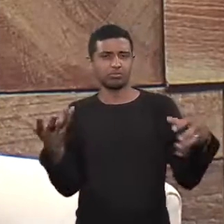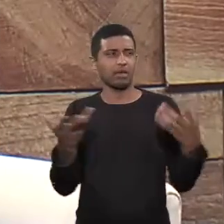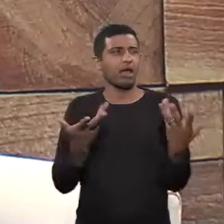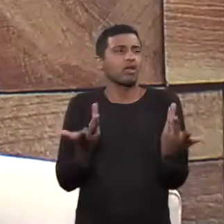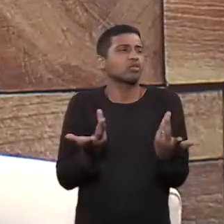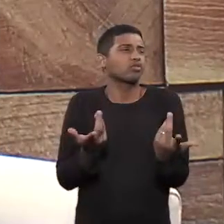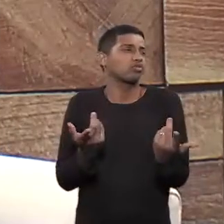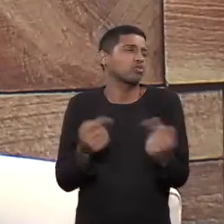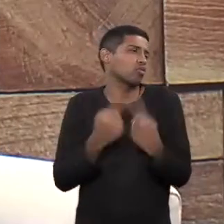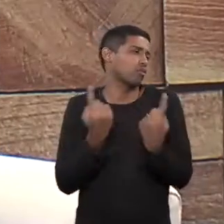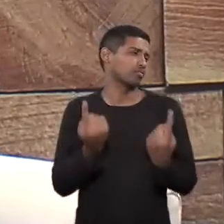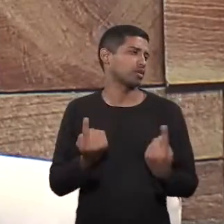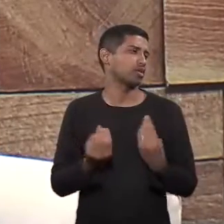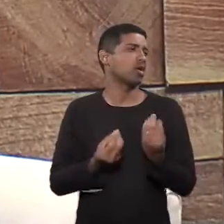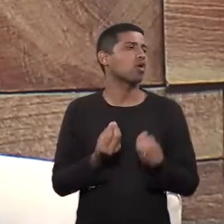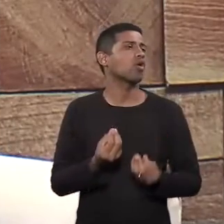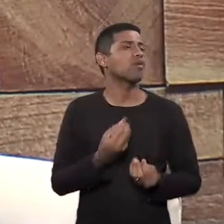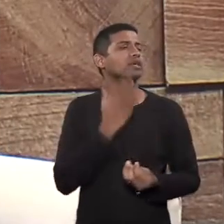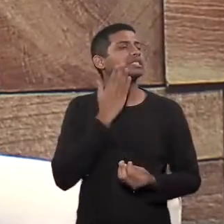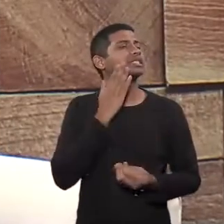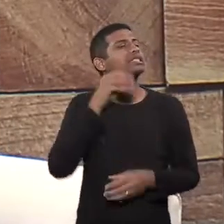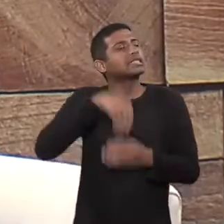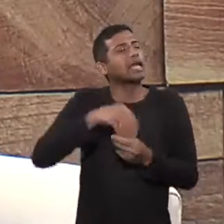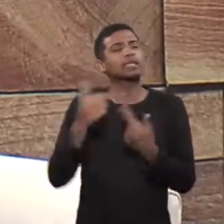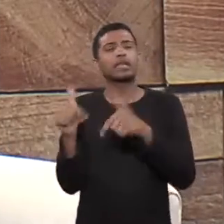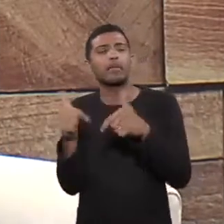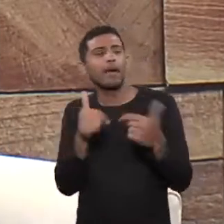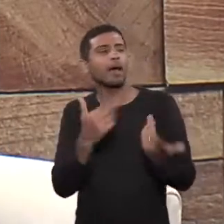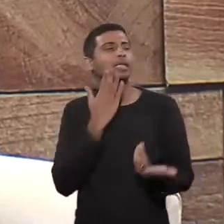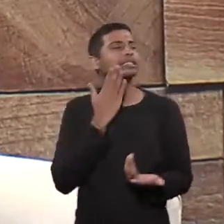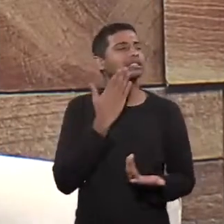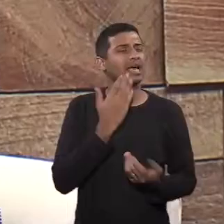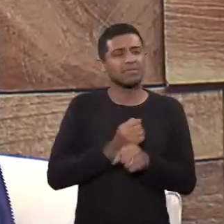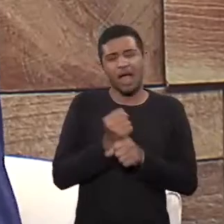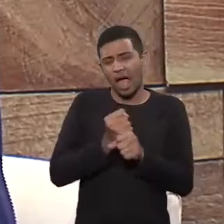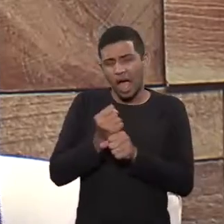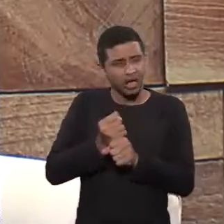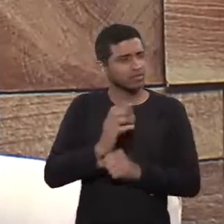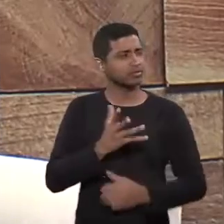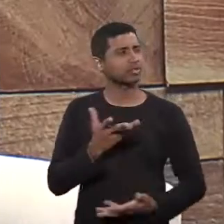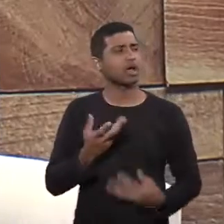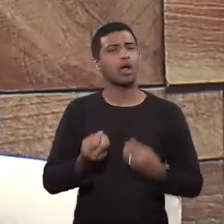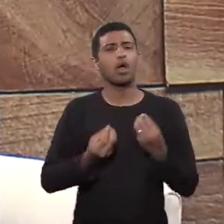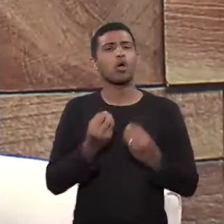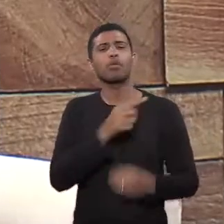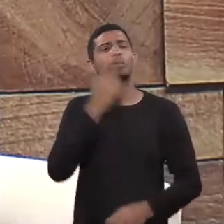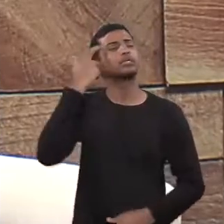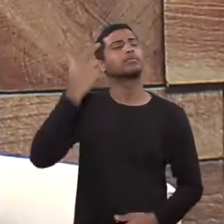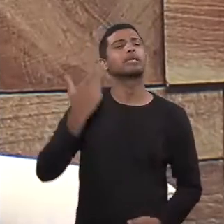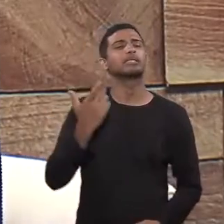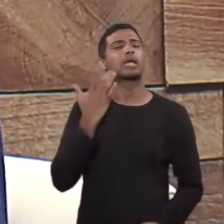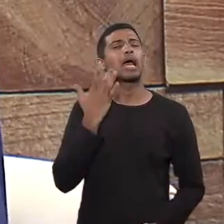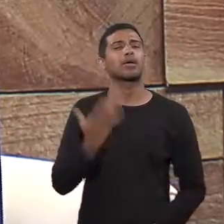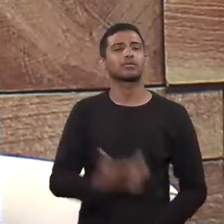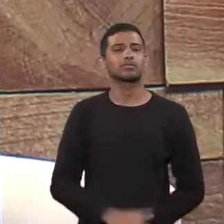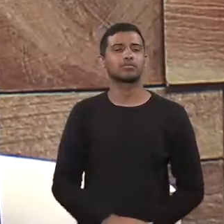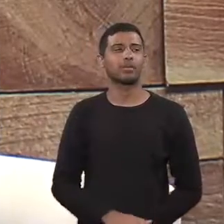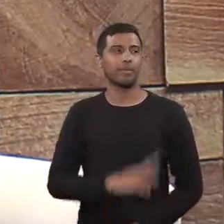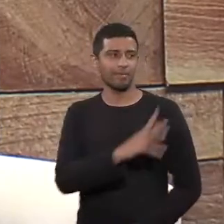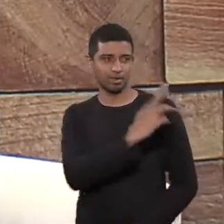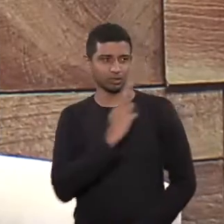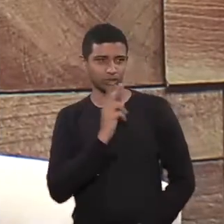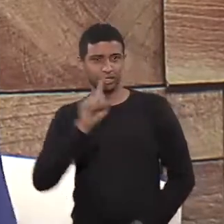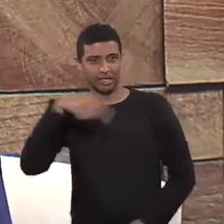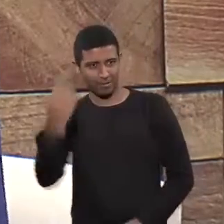verdade, não é? Eu queria saber, você que está lá dentro, que faz isso, que trabalha com isso há muitos anos, qual é o seu pensamento sobre isso? Mas eu vou te